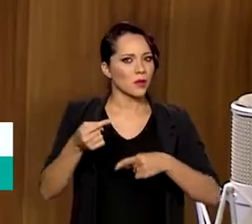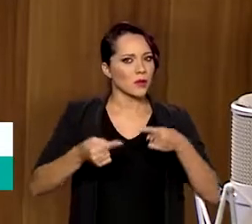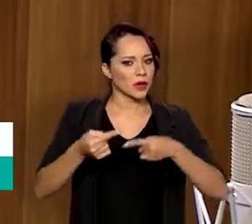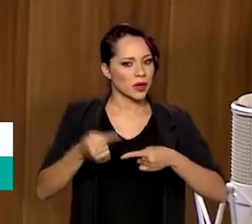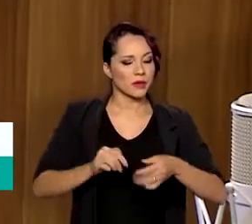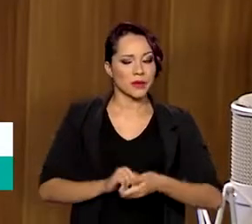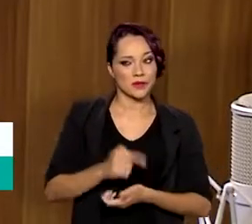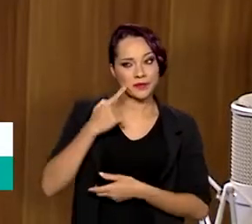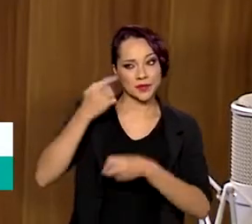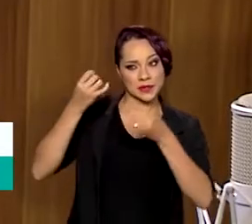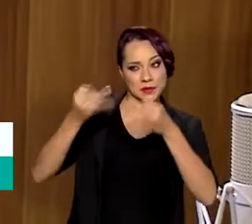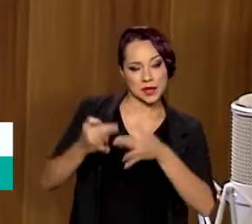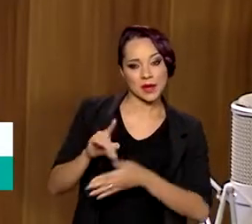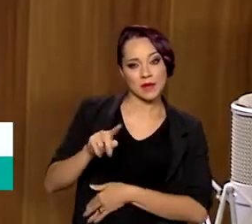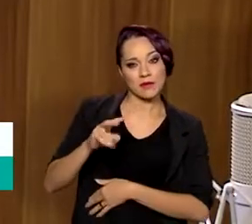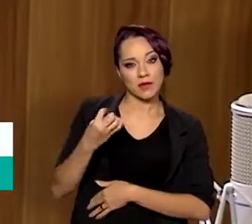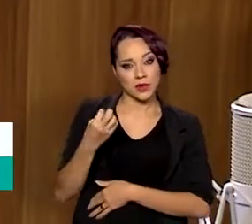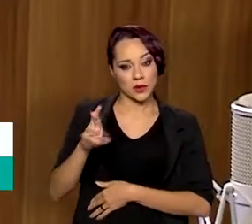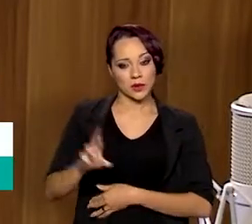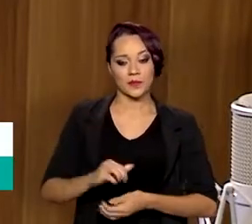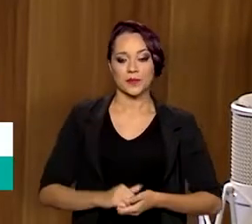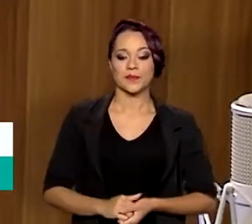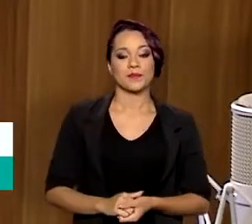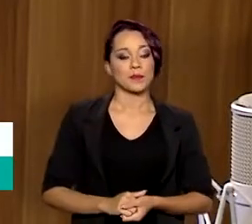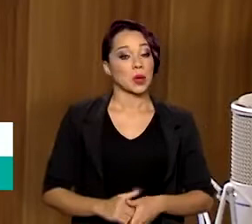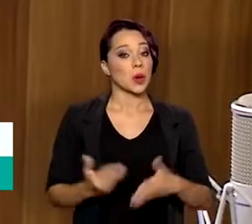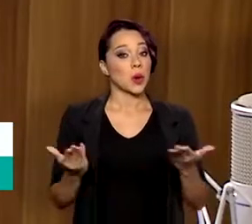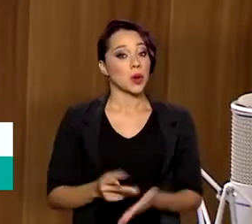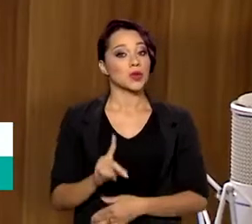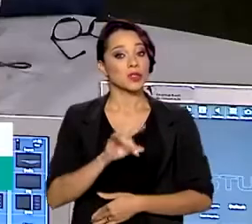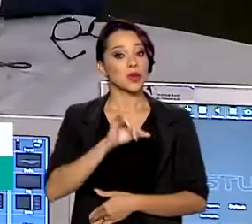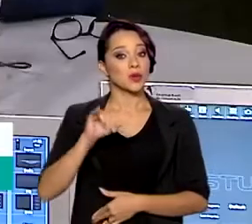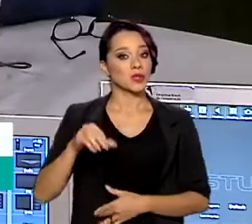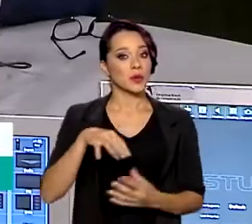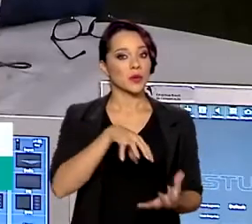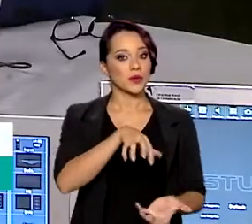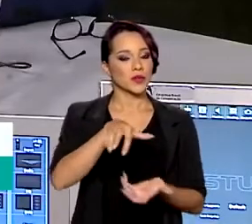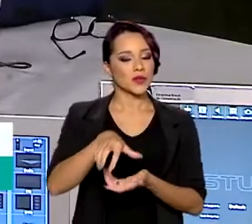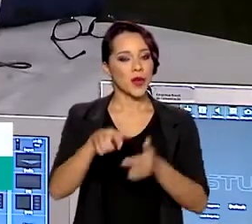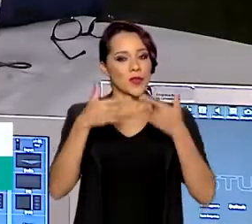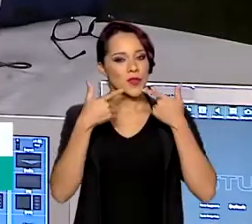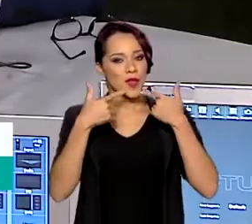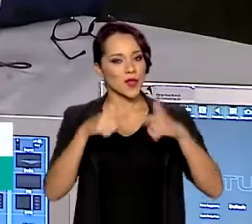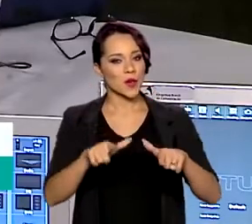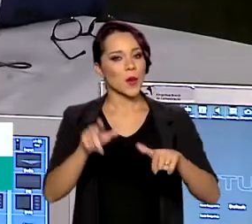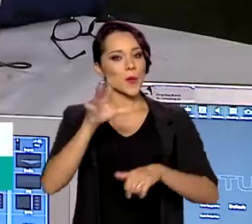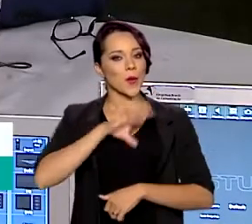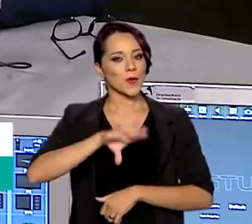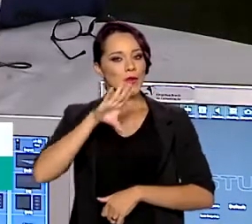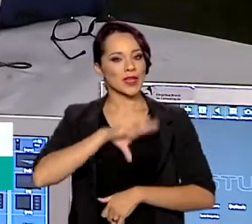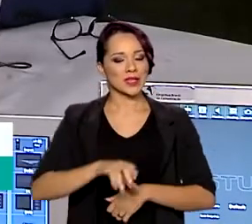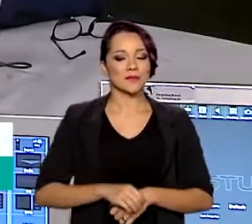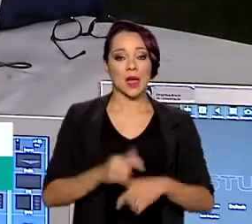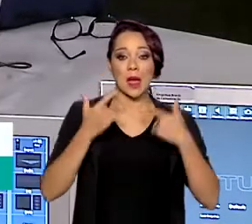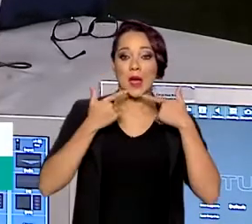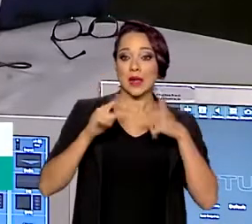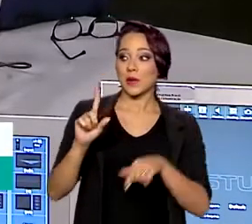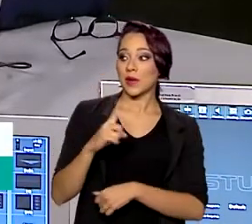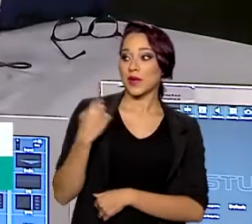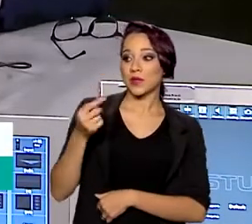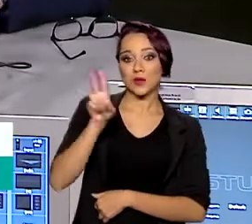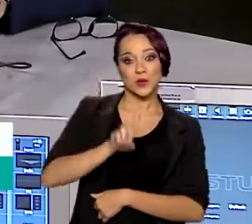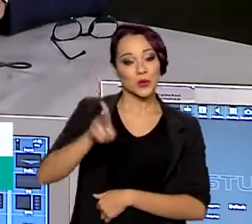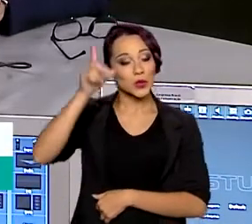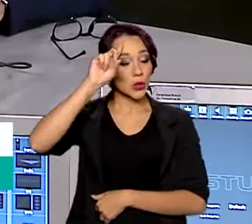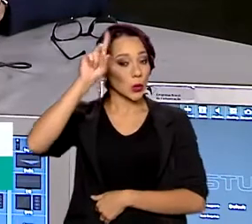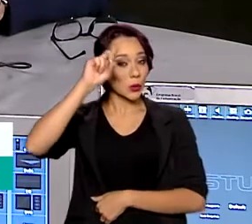viu? Quem vai explicar pra gente é Vitor Ribeiro. Hoje é o Dia Mundial da Língua Portuguesa. É a língua que a gente usa